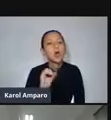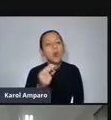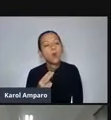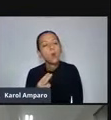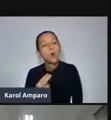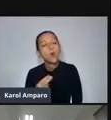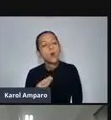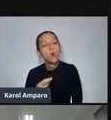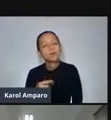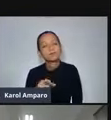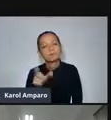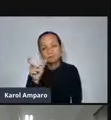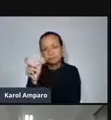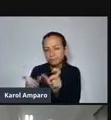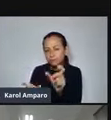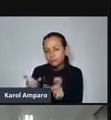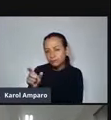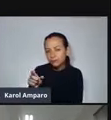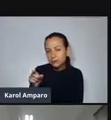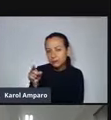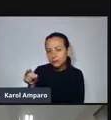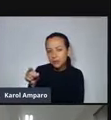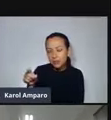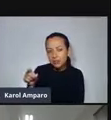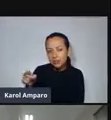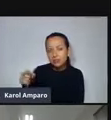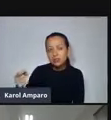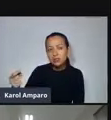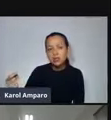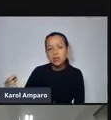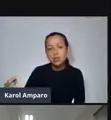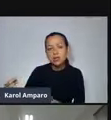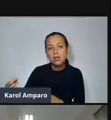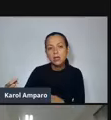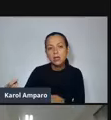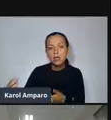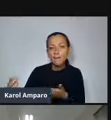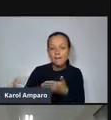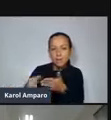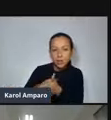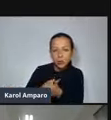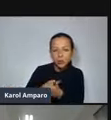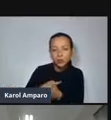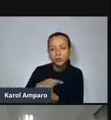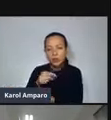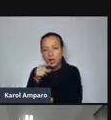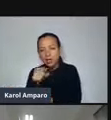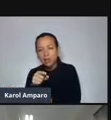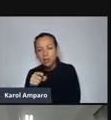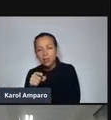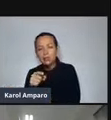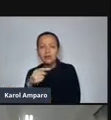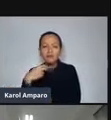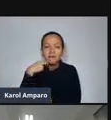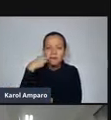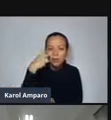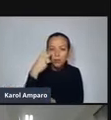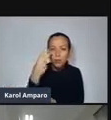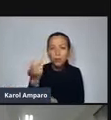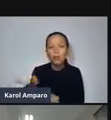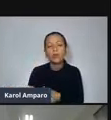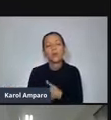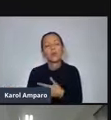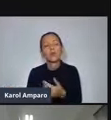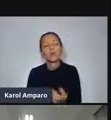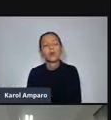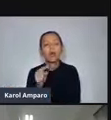assim, este aqui pergunta, este aqui tem dificuldade, né, de levantar a cabeça para escutar. Esse